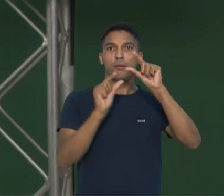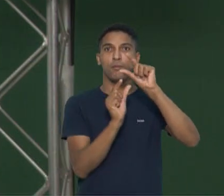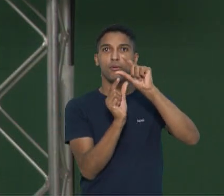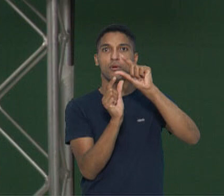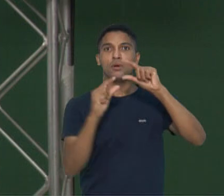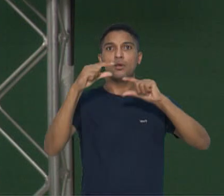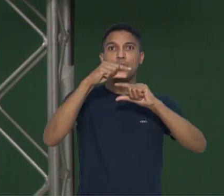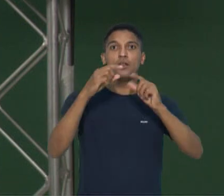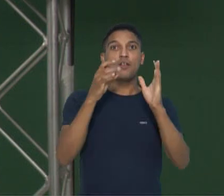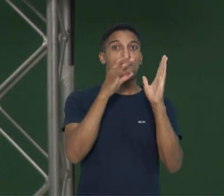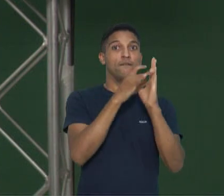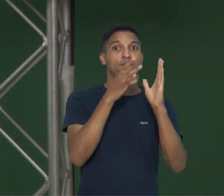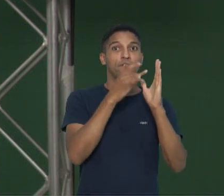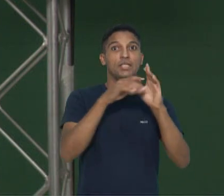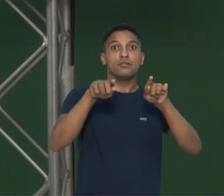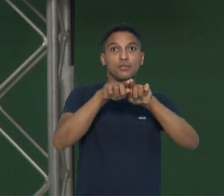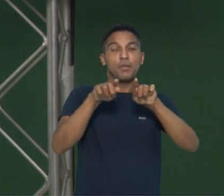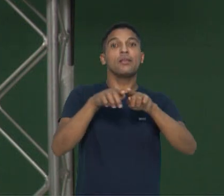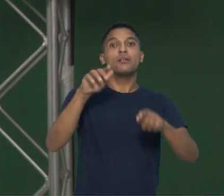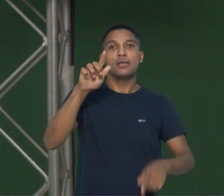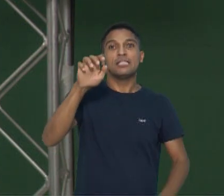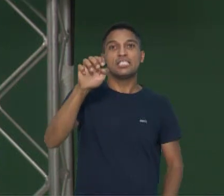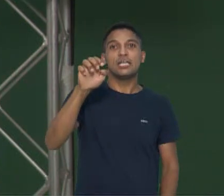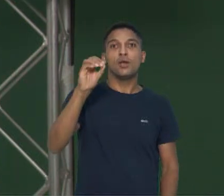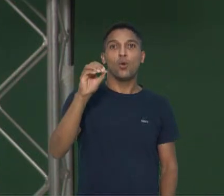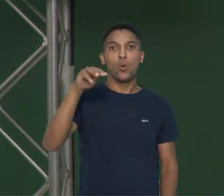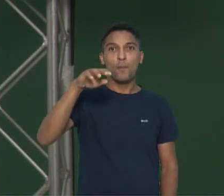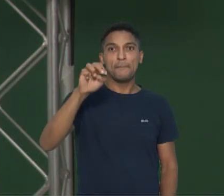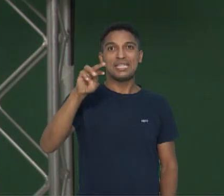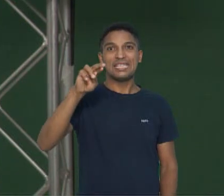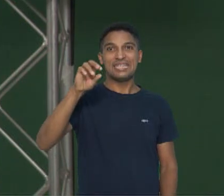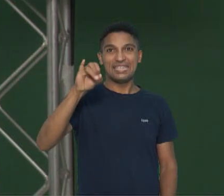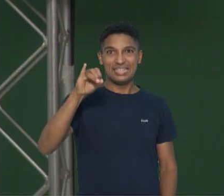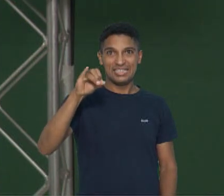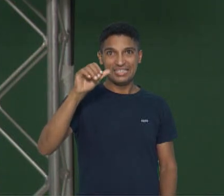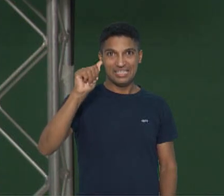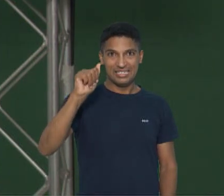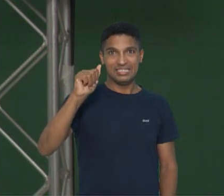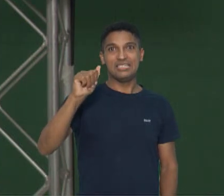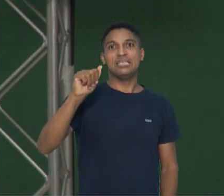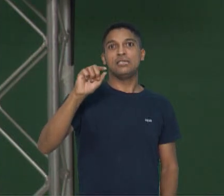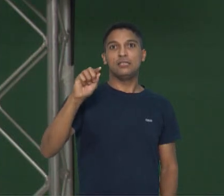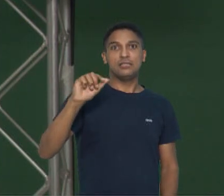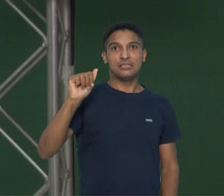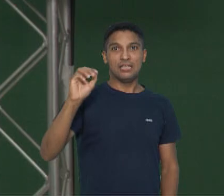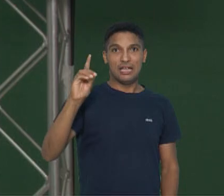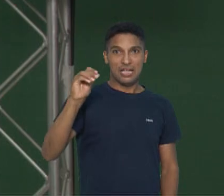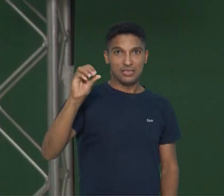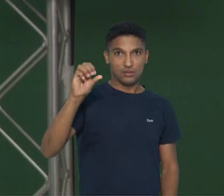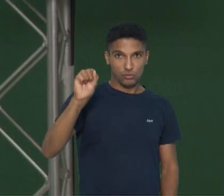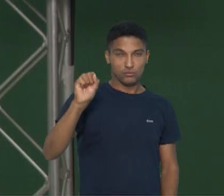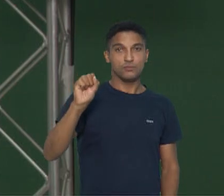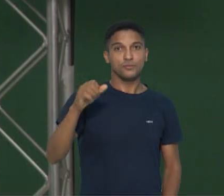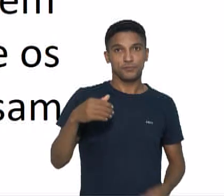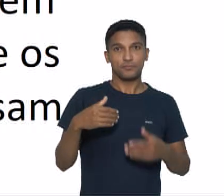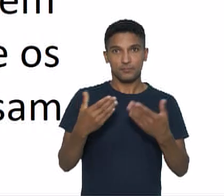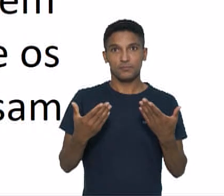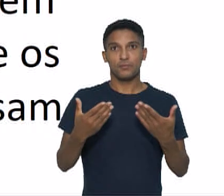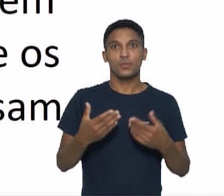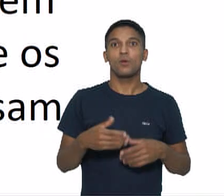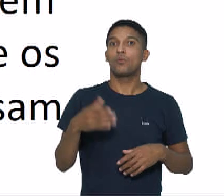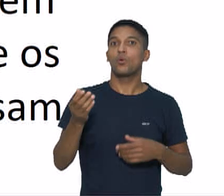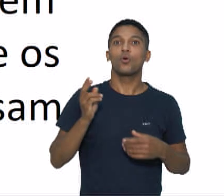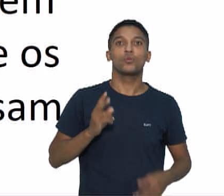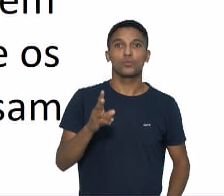são geometrizados, ok? Tranquilo? Vamos seguir em frente e conhecer mais um pouquinho aqui sobre esses